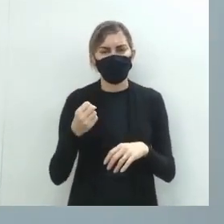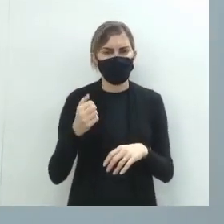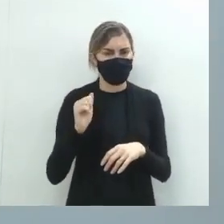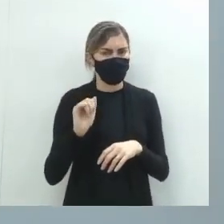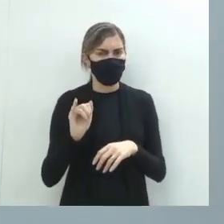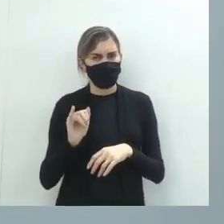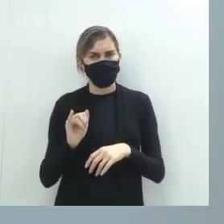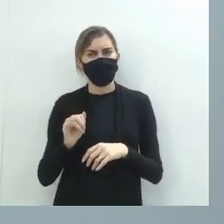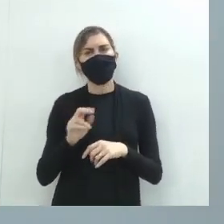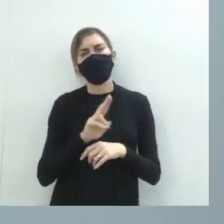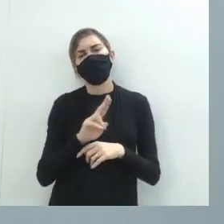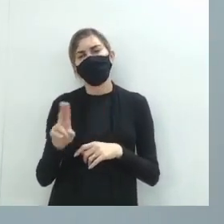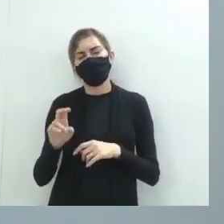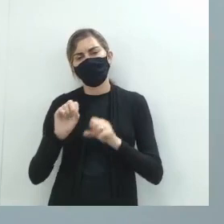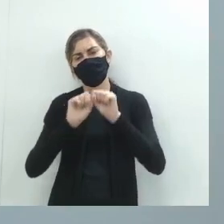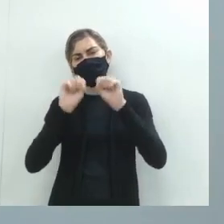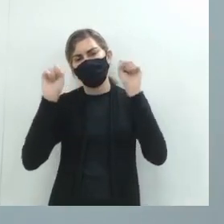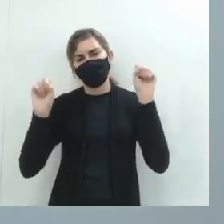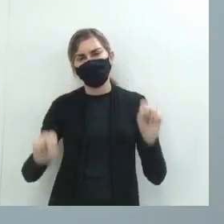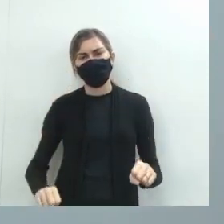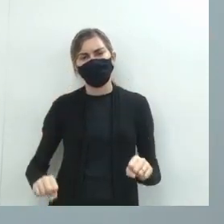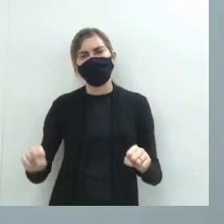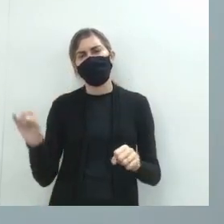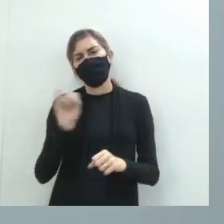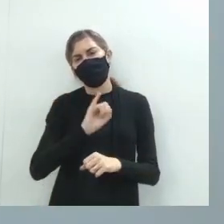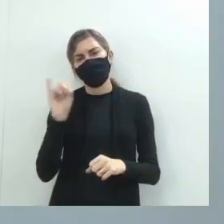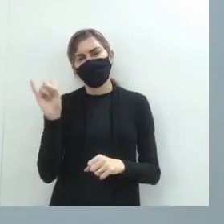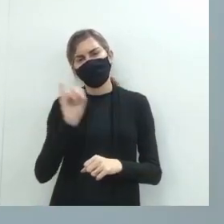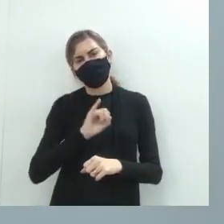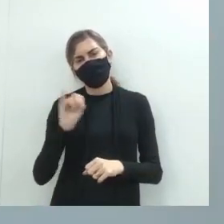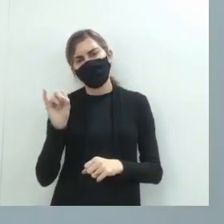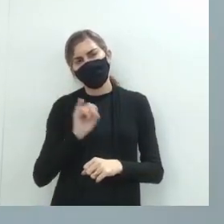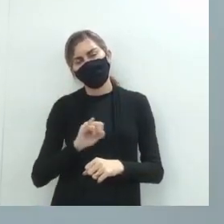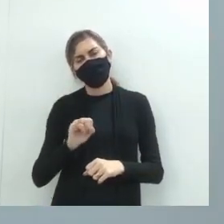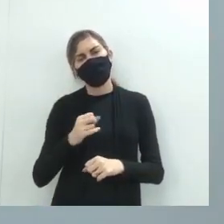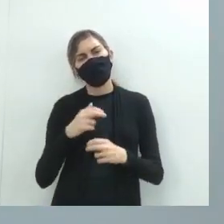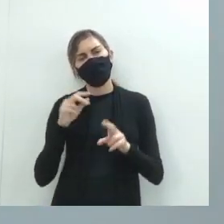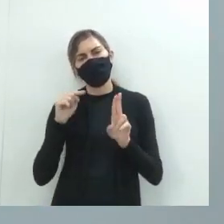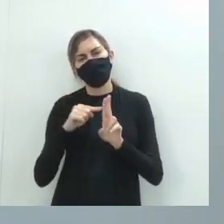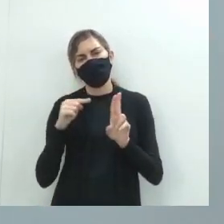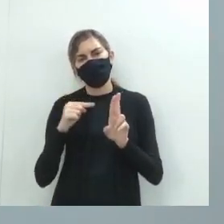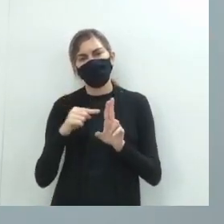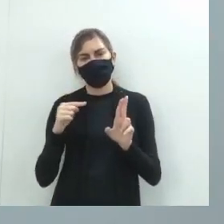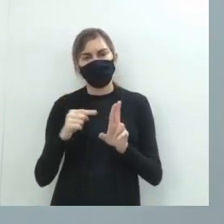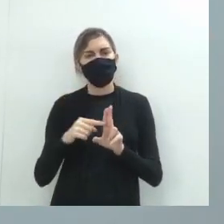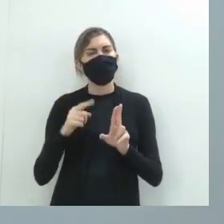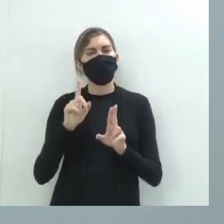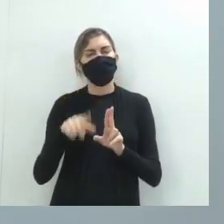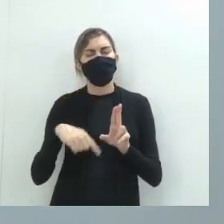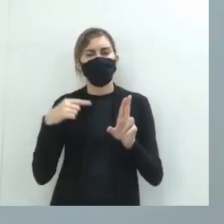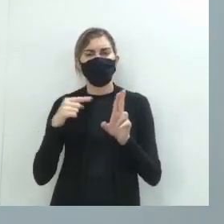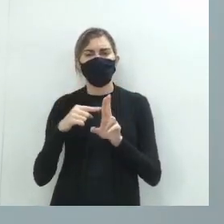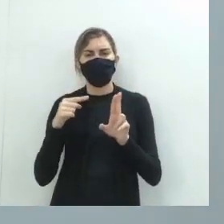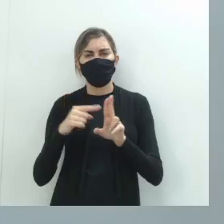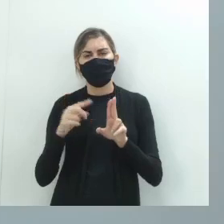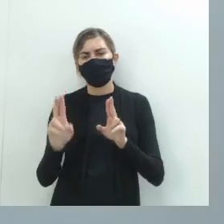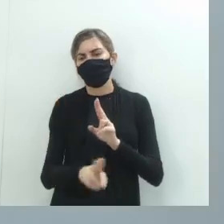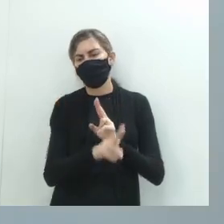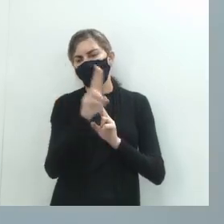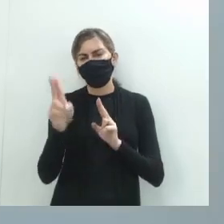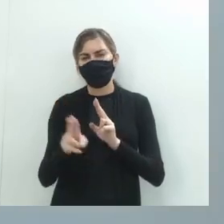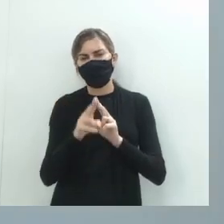SI, chamado Sistema Internacional de Unidades. É a unidade usada no